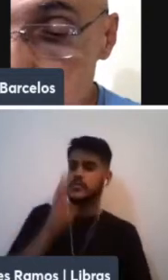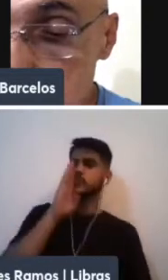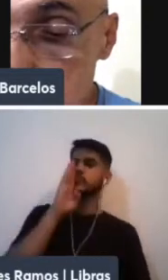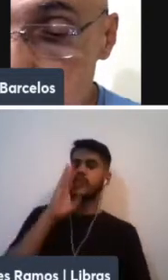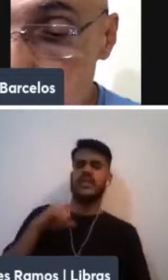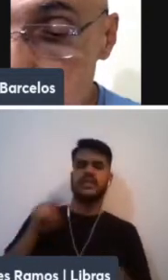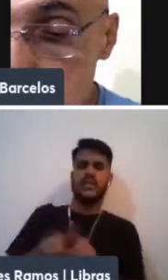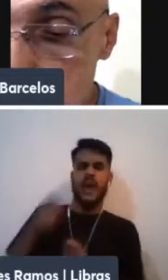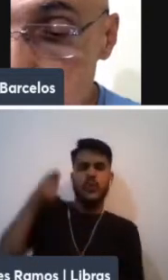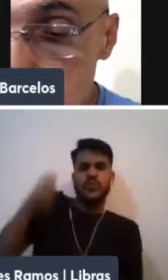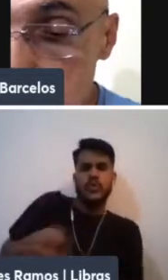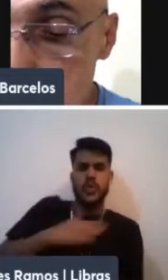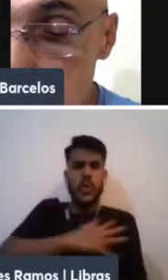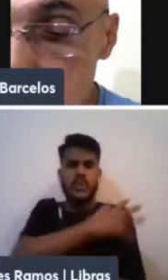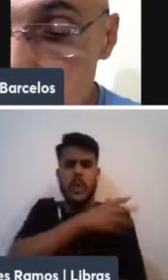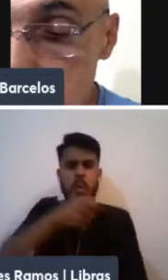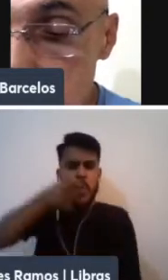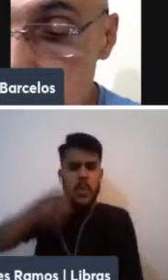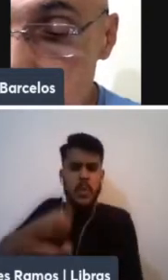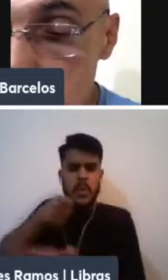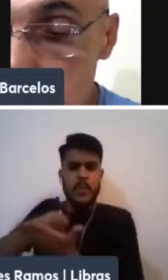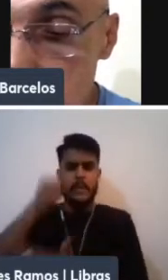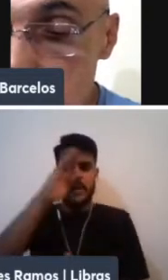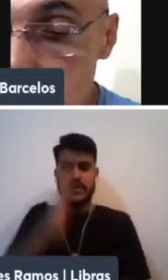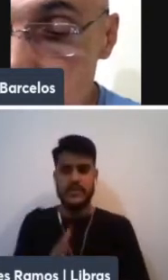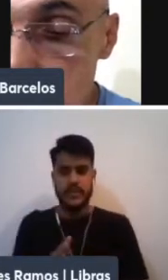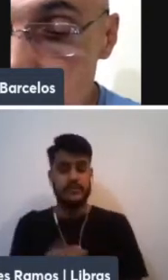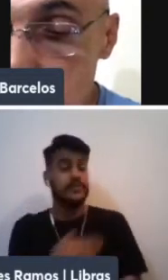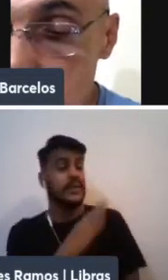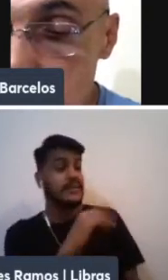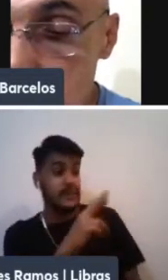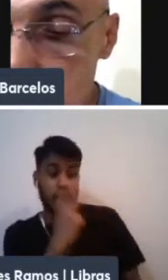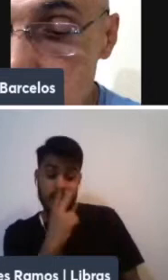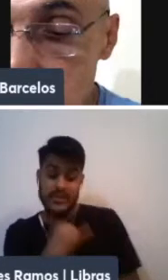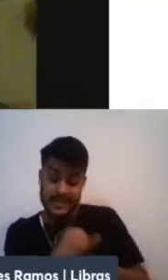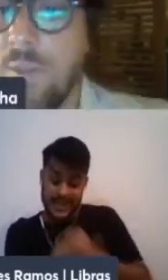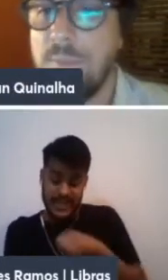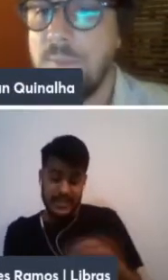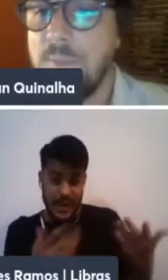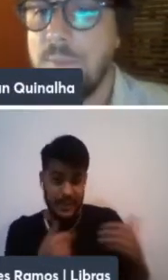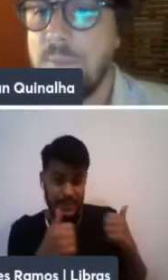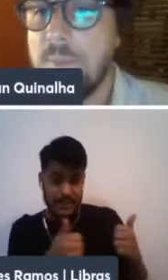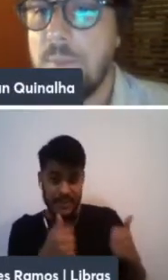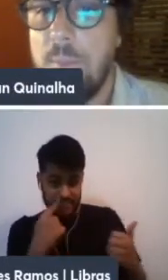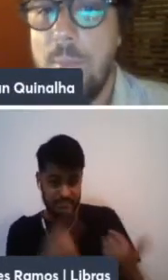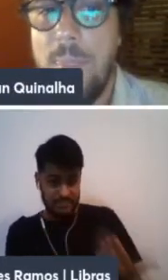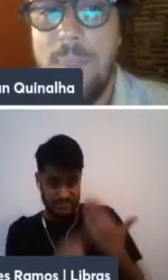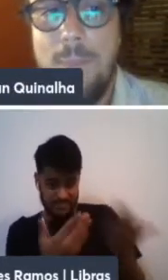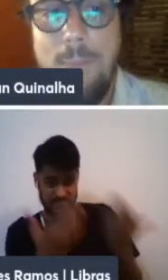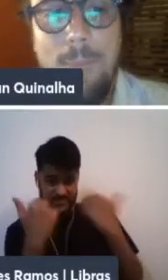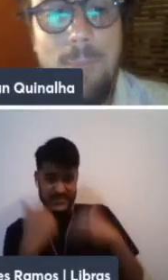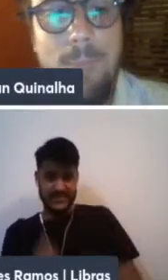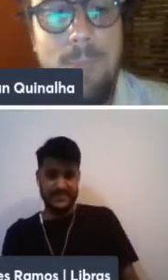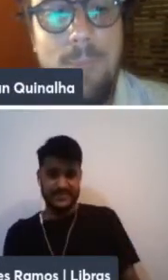Brasil. Ciro, acho que agora a internet vai colaborar aí, passando a palavra para você.